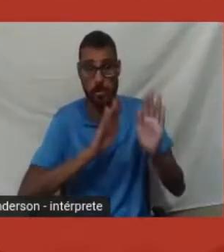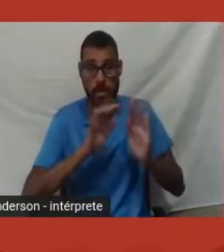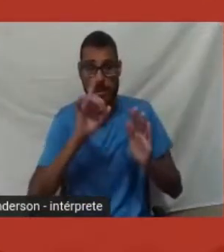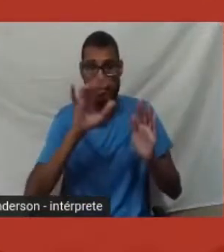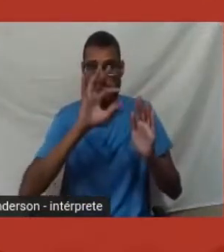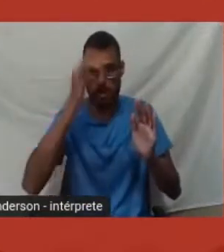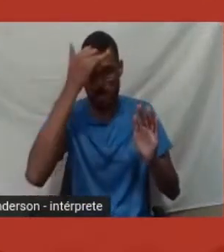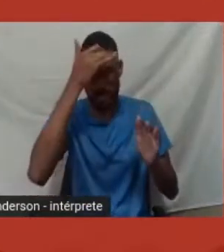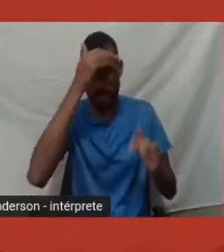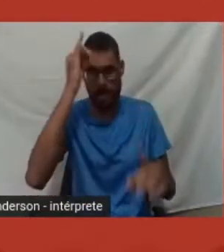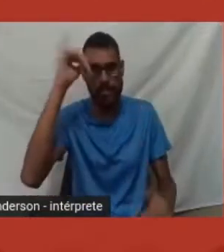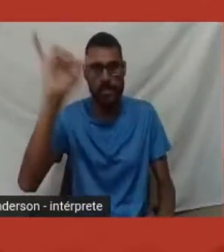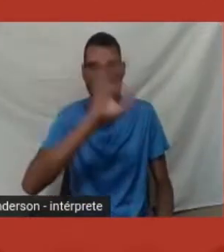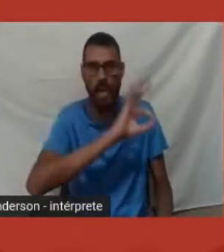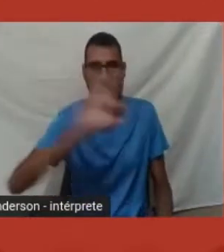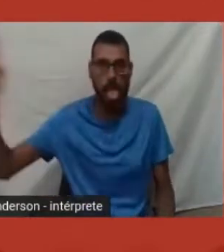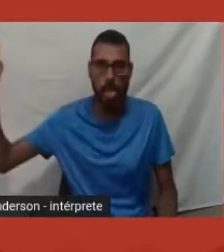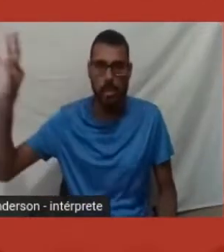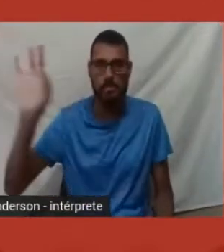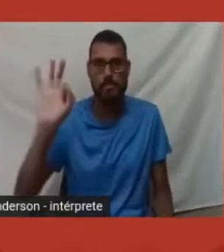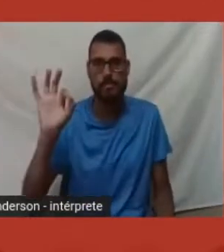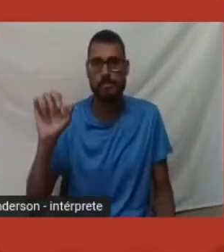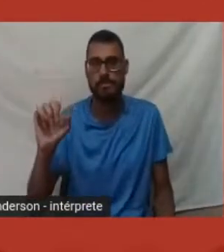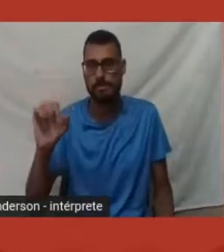assim. Bom,